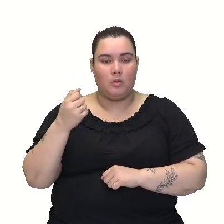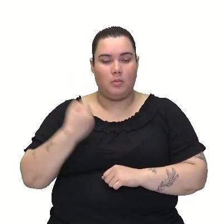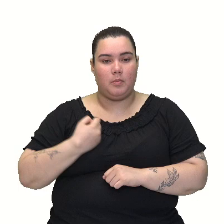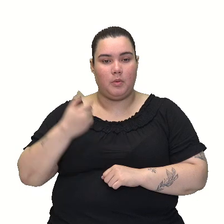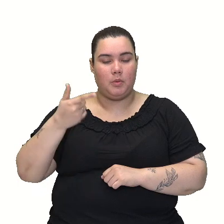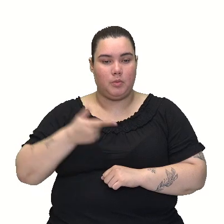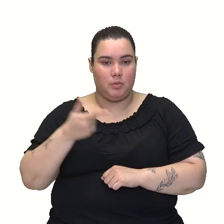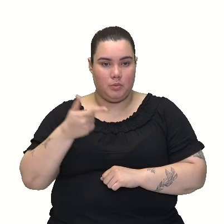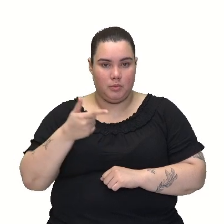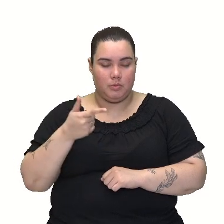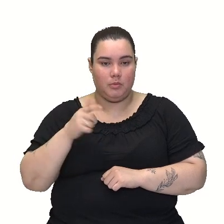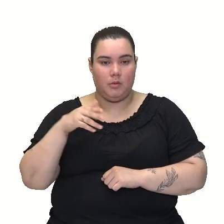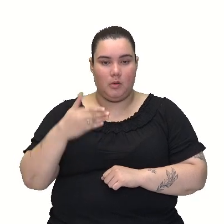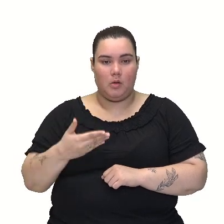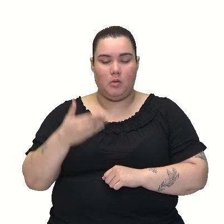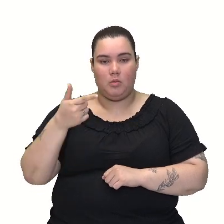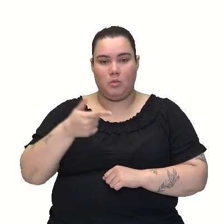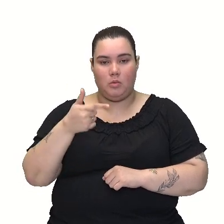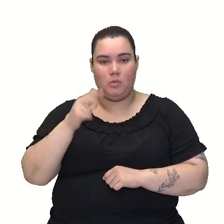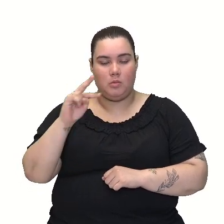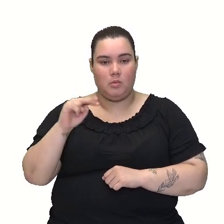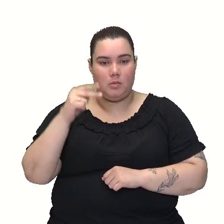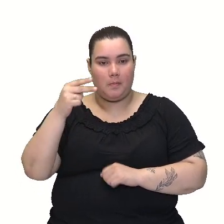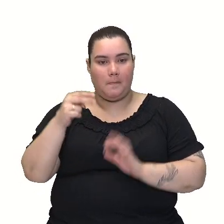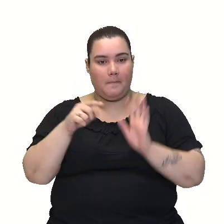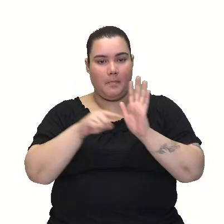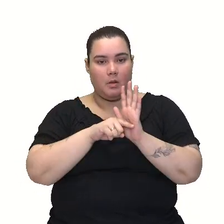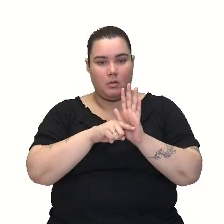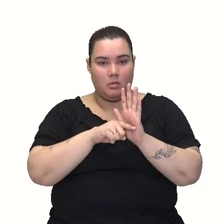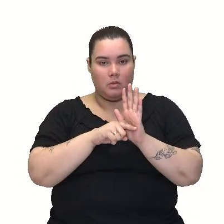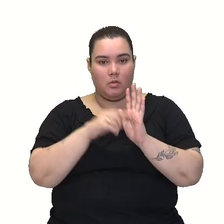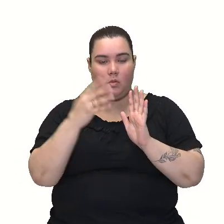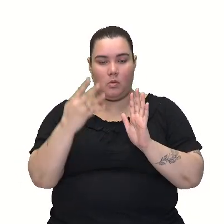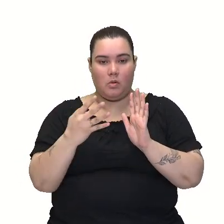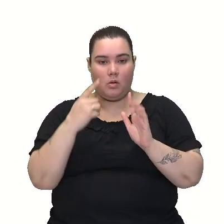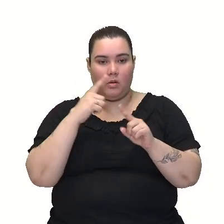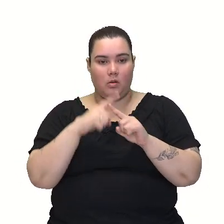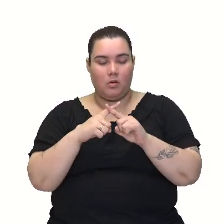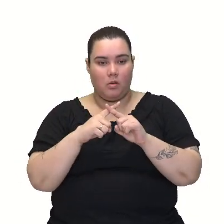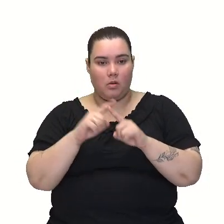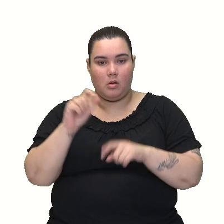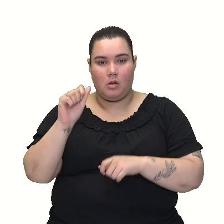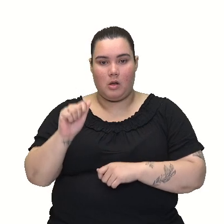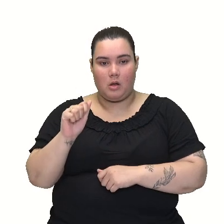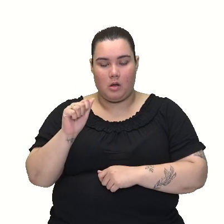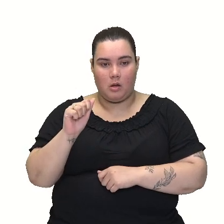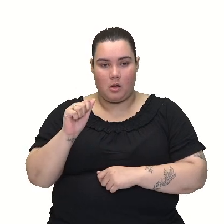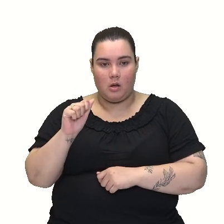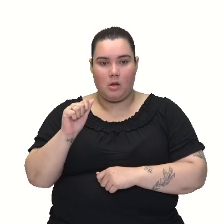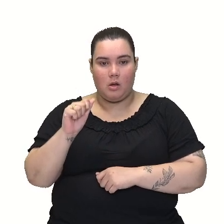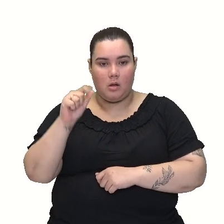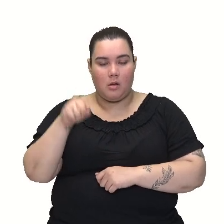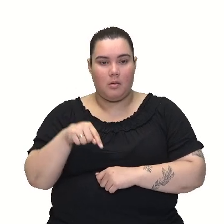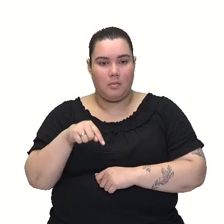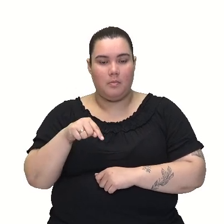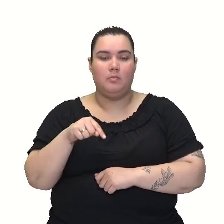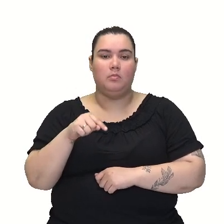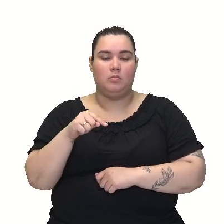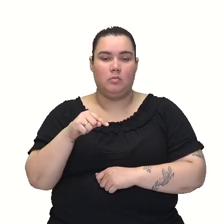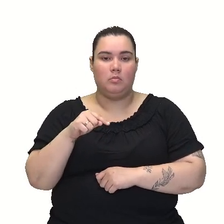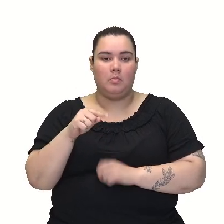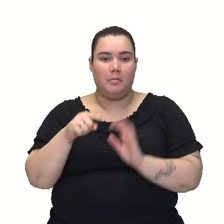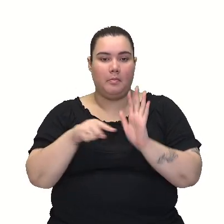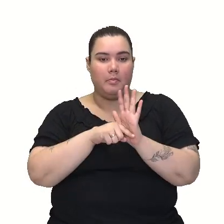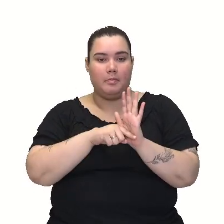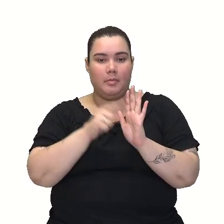né? Então, 2 ao quadrado menos 4 vezes o valor de A. Qual é o valor de A?